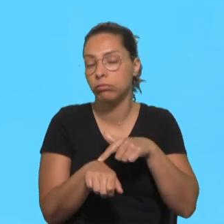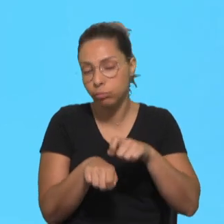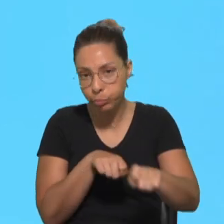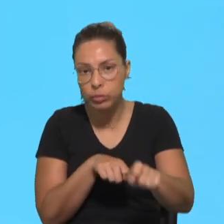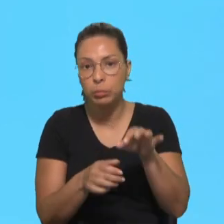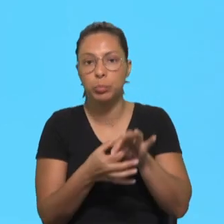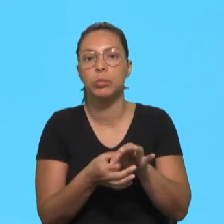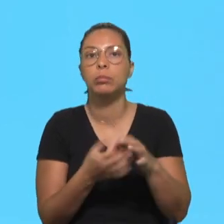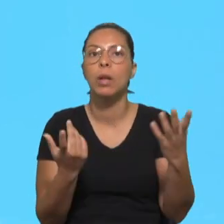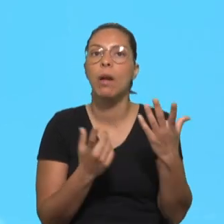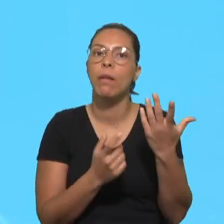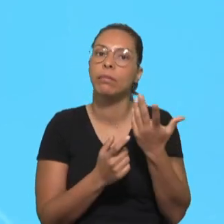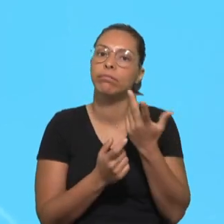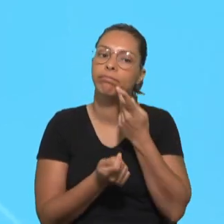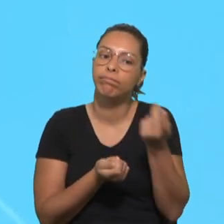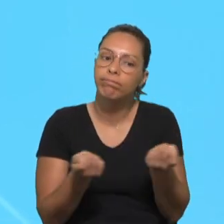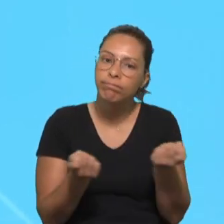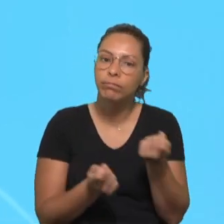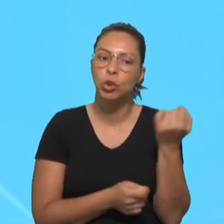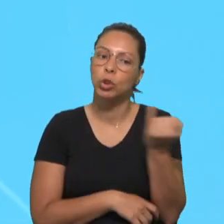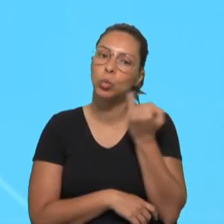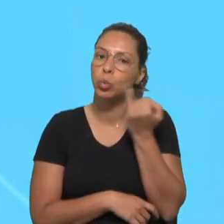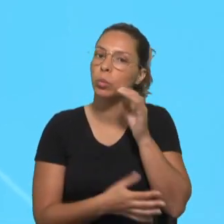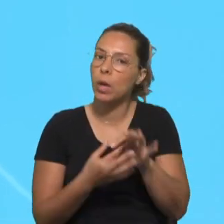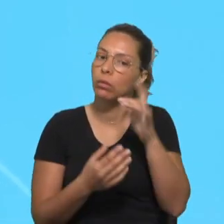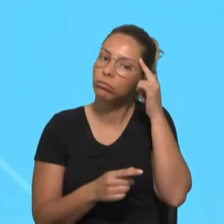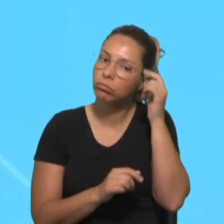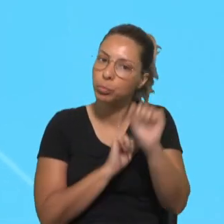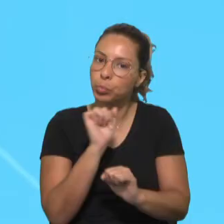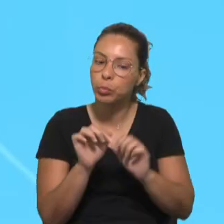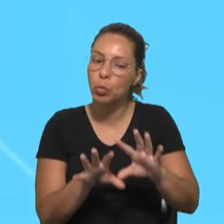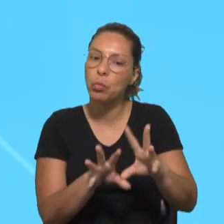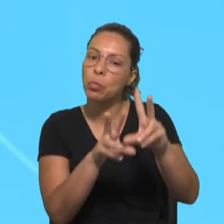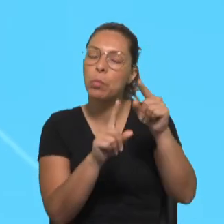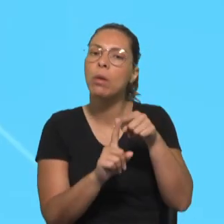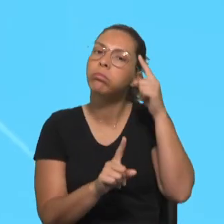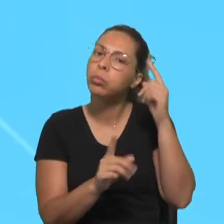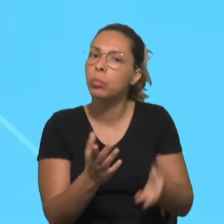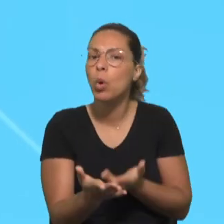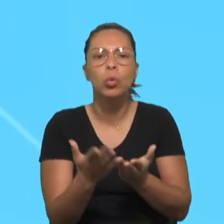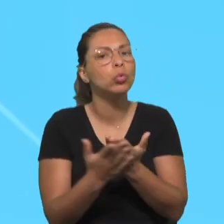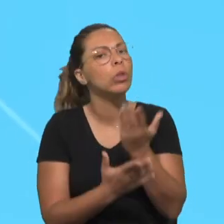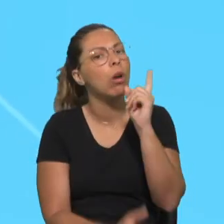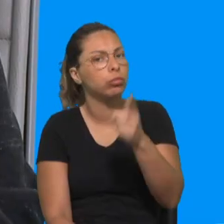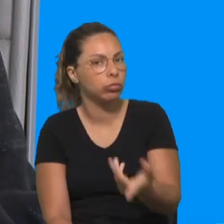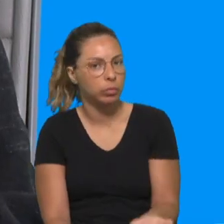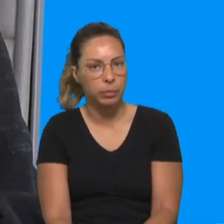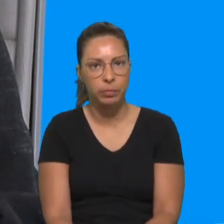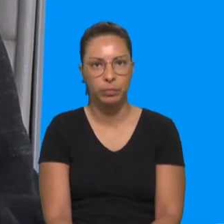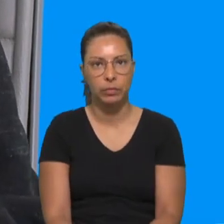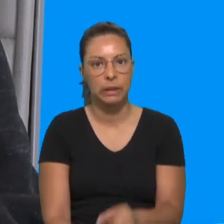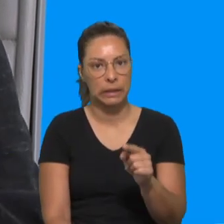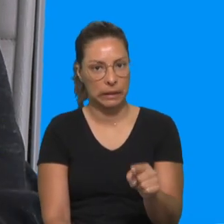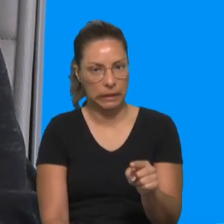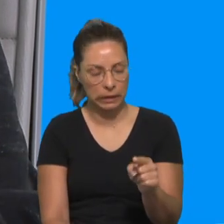Cooperadoras da Família está a desenvolver. Qual é a pertinência deste encontro e o que é que propõe fazer exatamente com este congresso? Este congresso